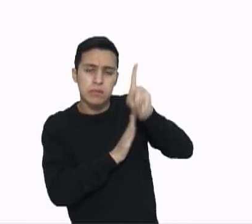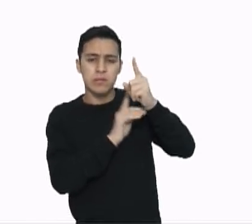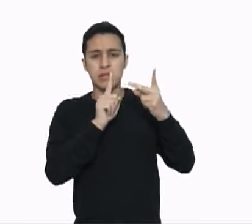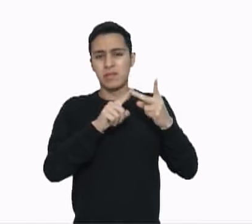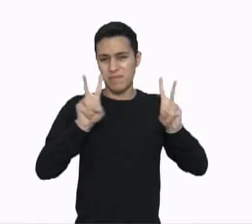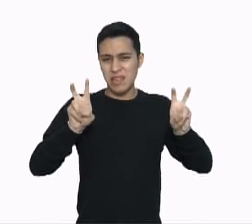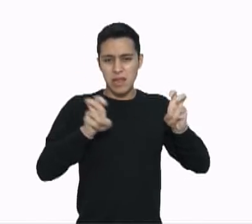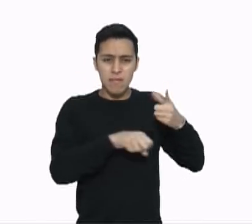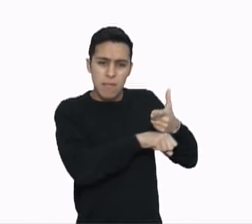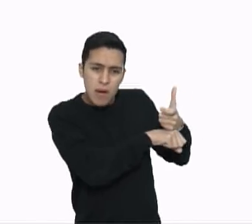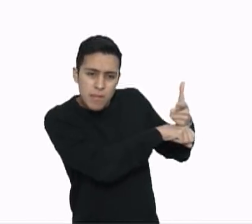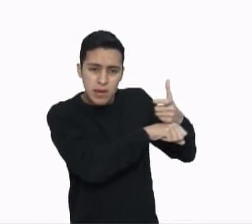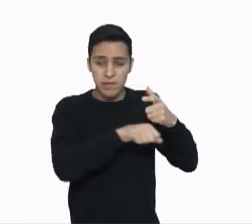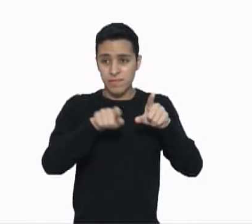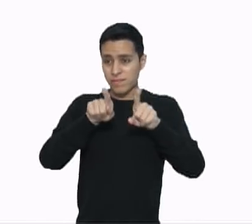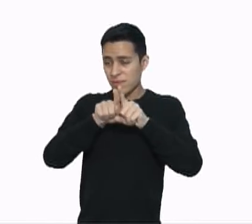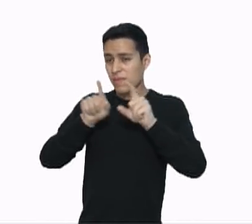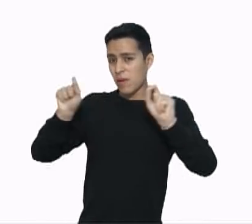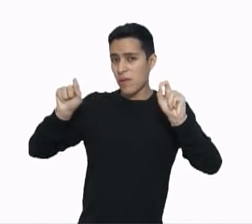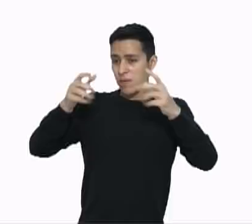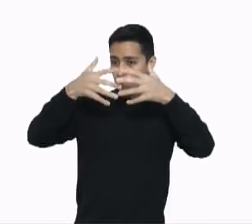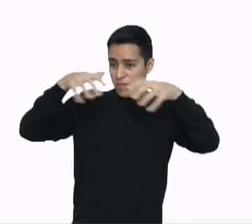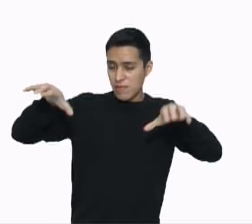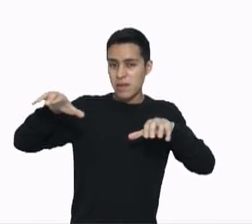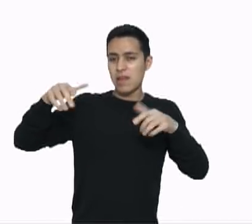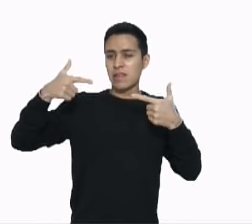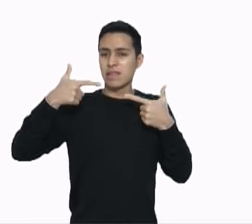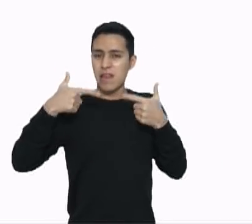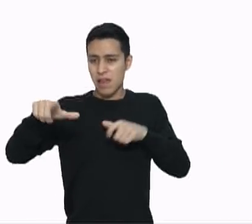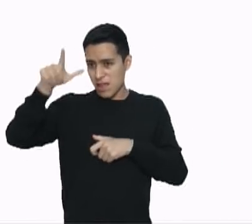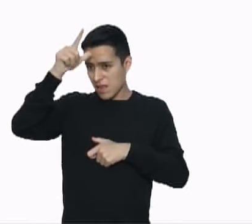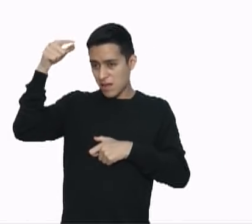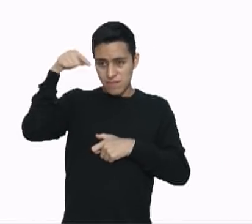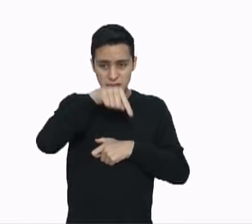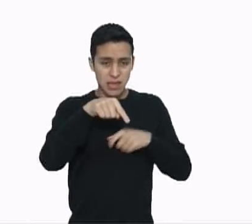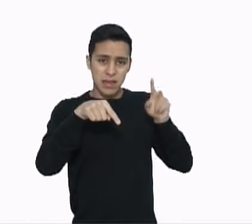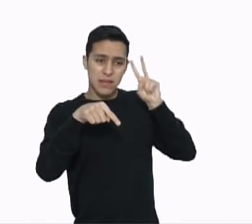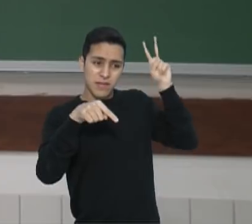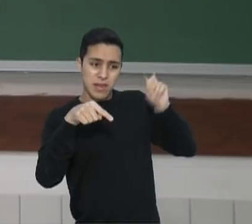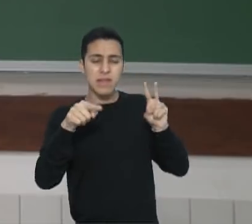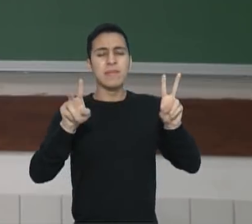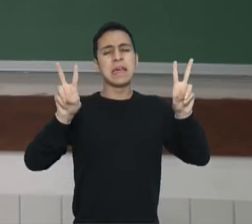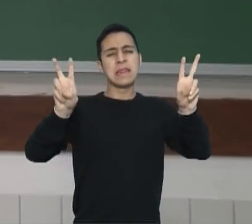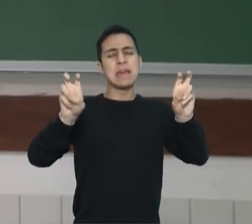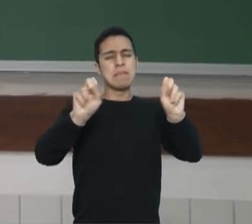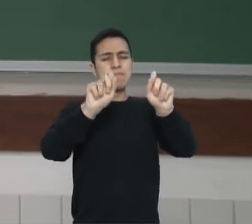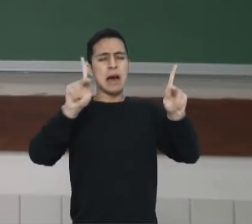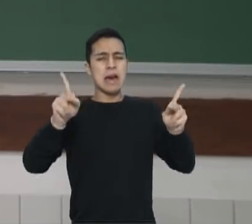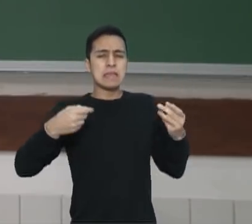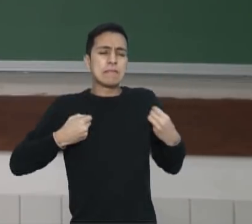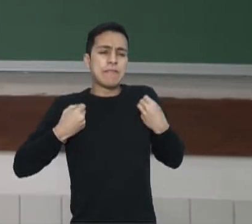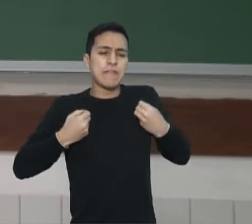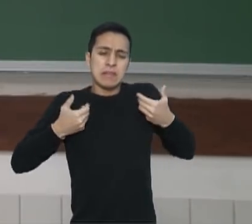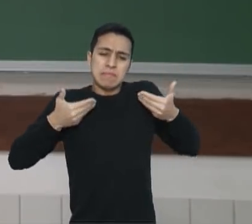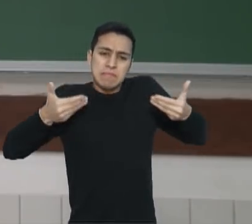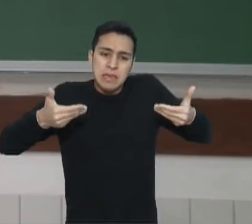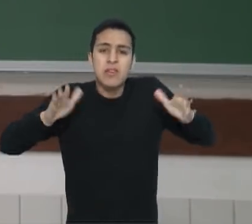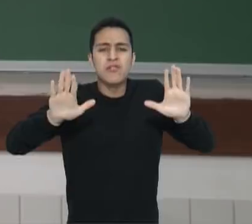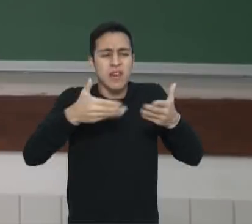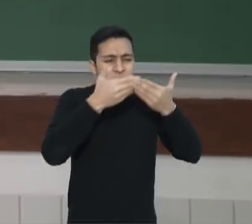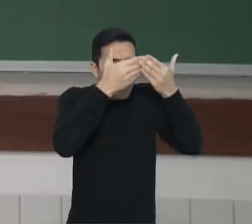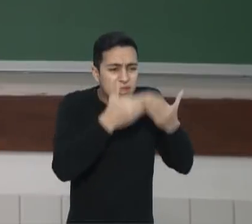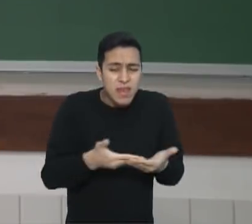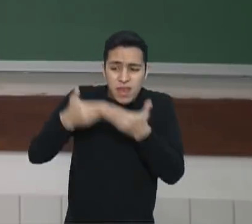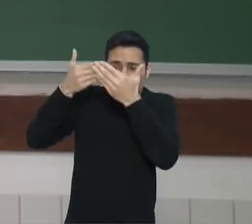da Alemanha, as guerras da Coreia, do Vietnã e a coexistência pacífica são todos elementos que nós já estudamos,